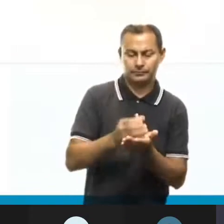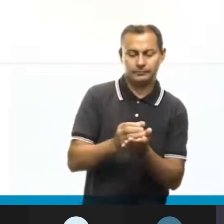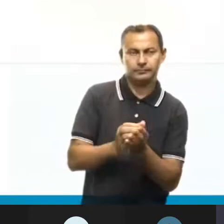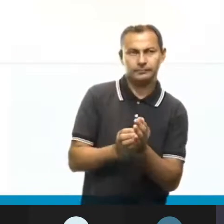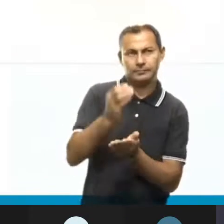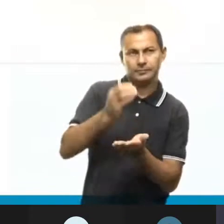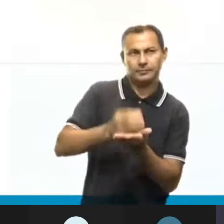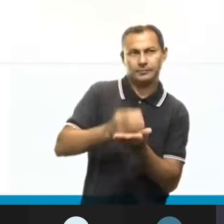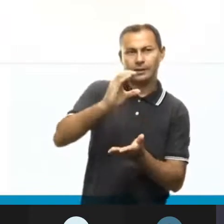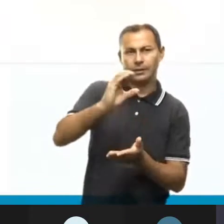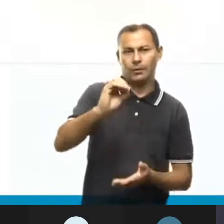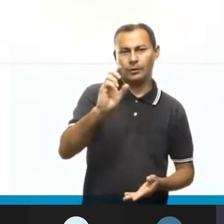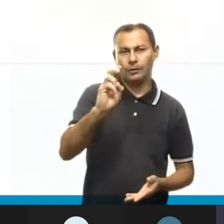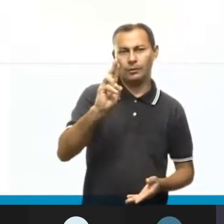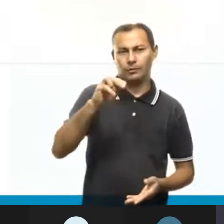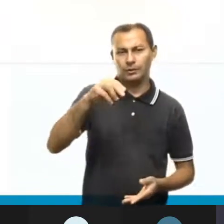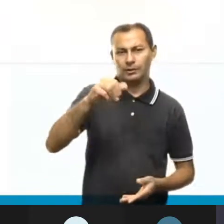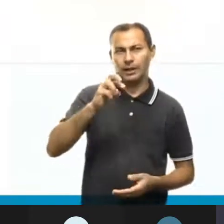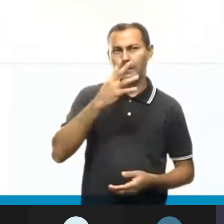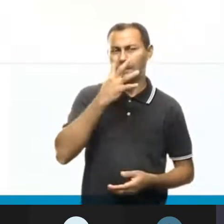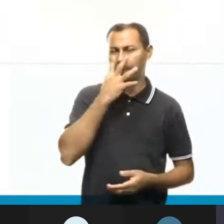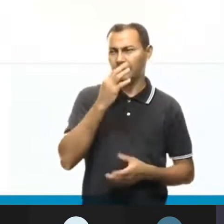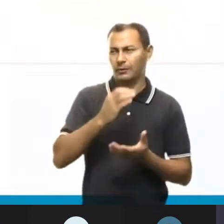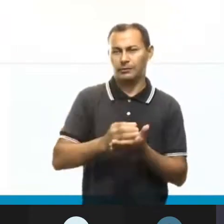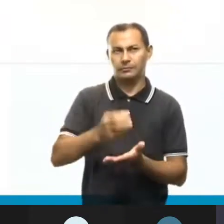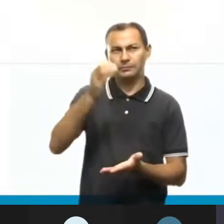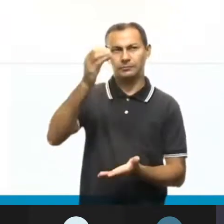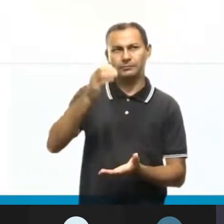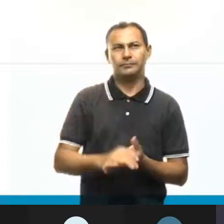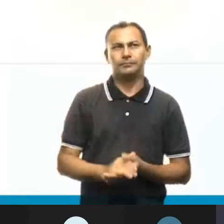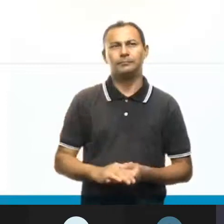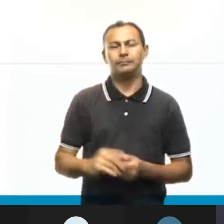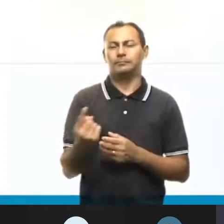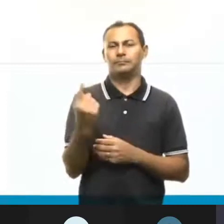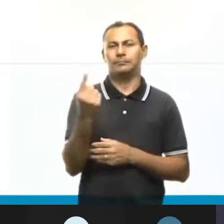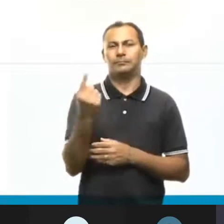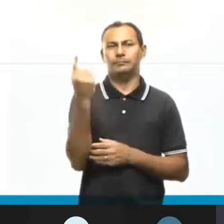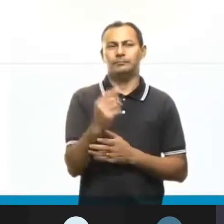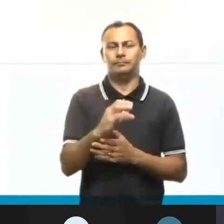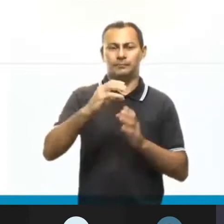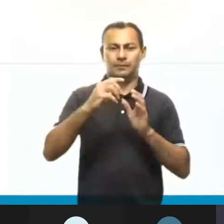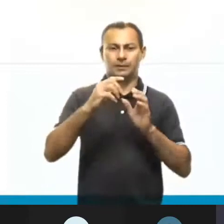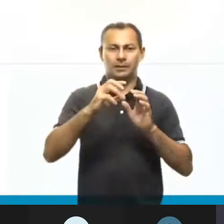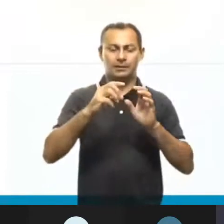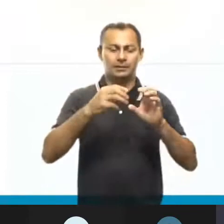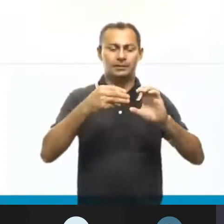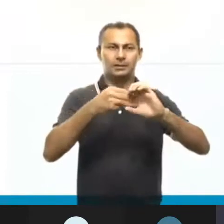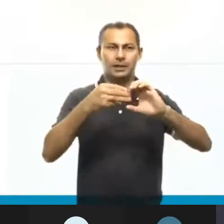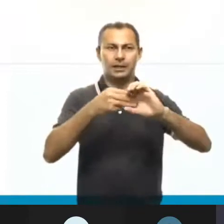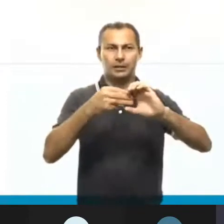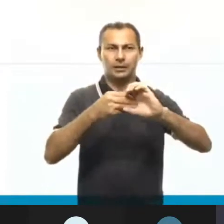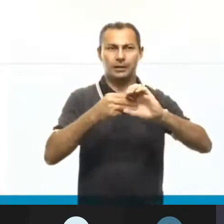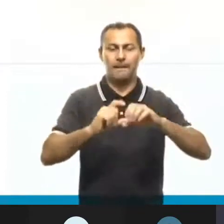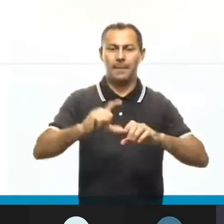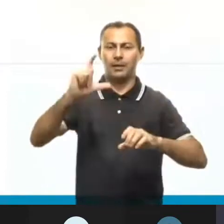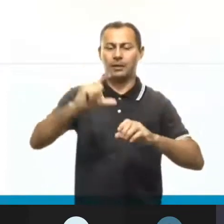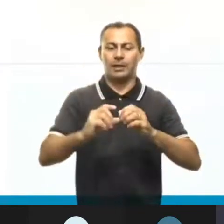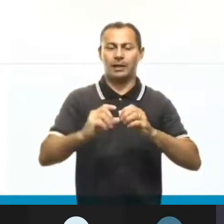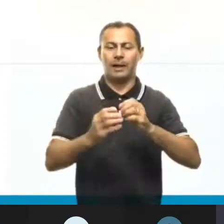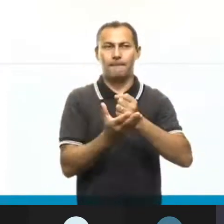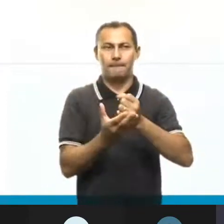colunar, que a gente também fala, né? Por quê? Porque ele parece uma coluna mesmo, né? A altura da célula é maior do que